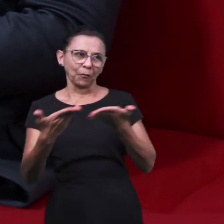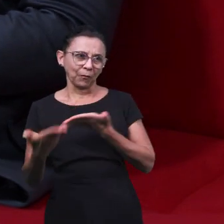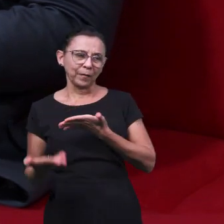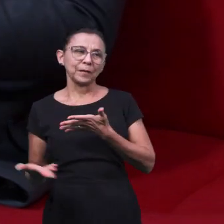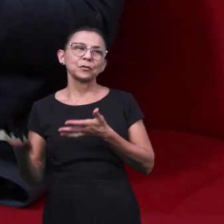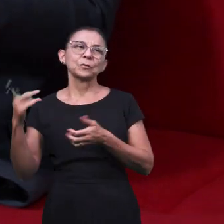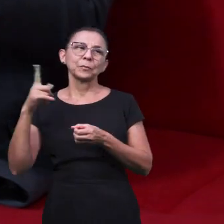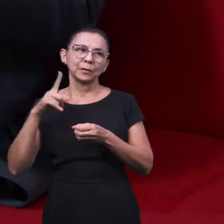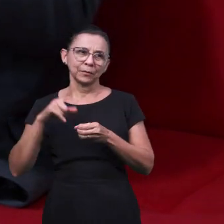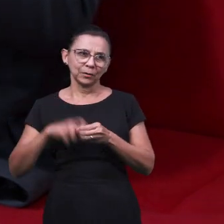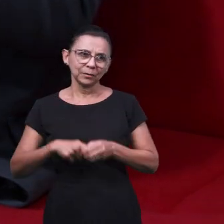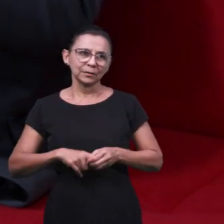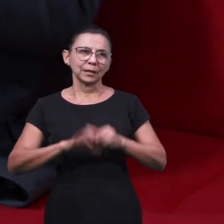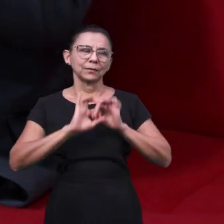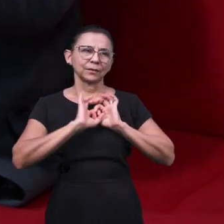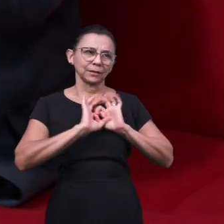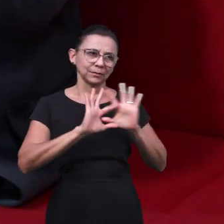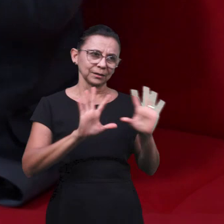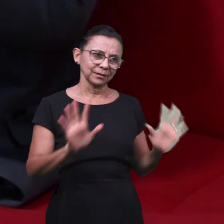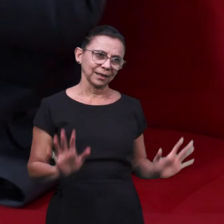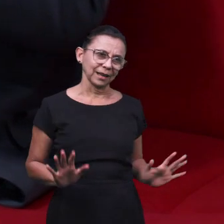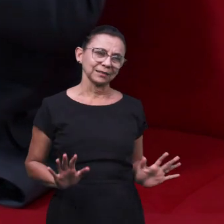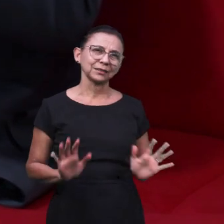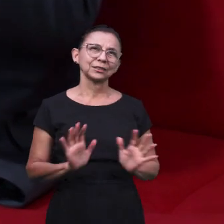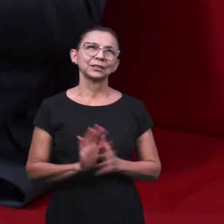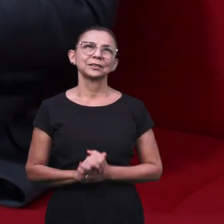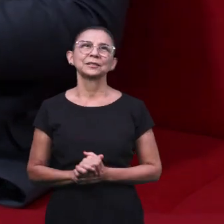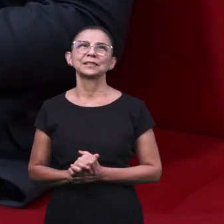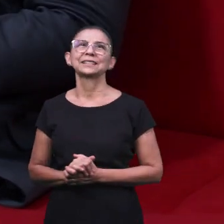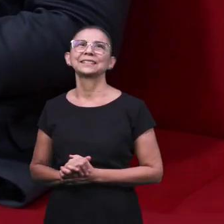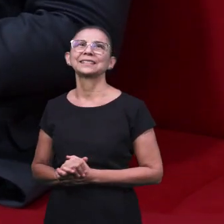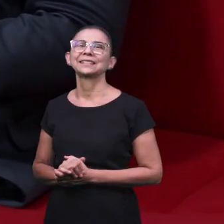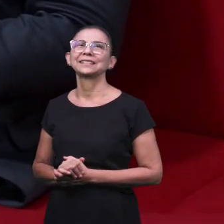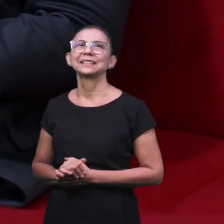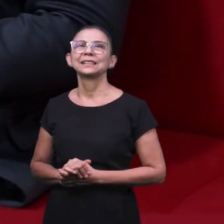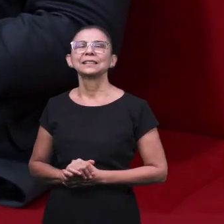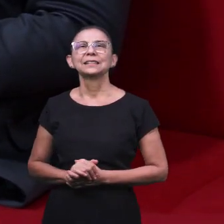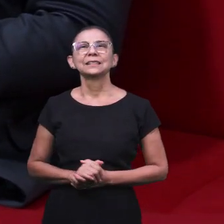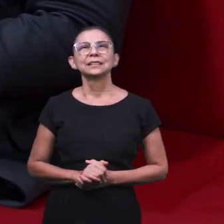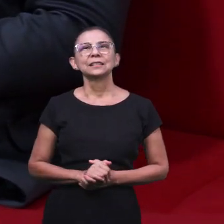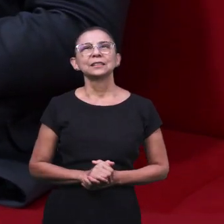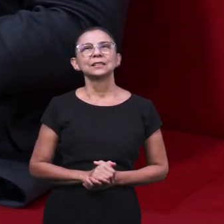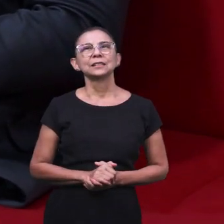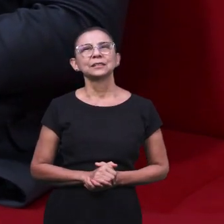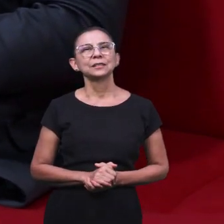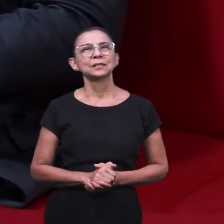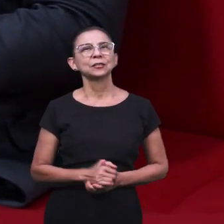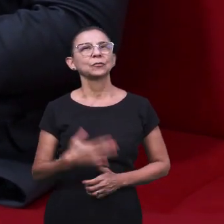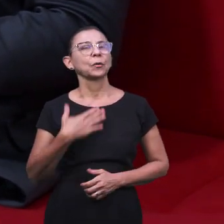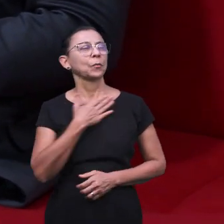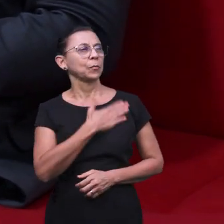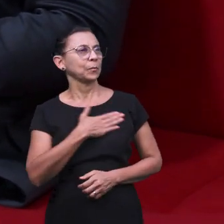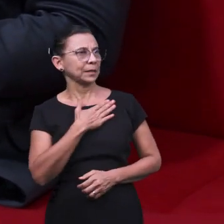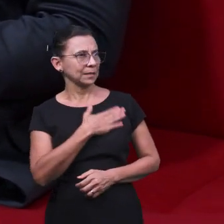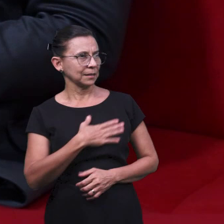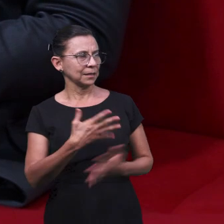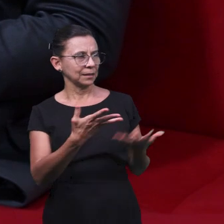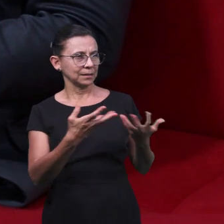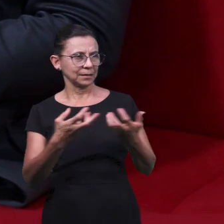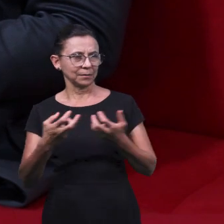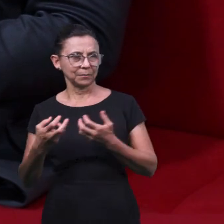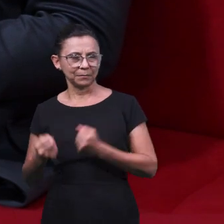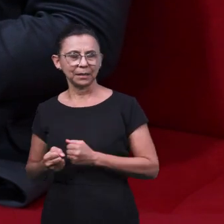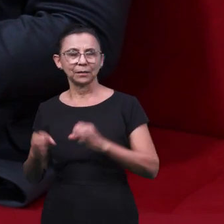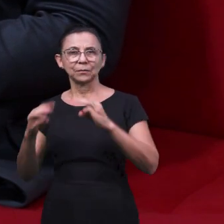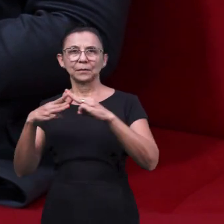inclusive compartilharmos uns com os outros. Isso. Né, o conhecimento, a experiência, o testemunho